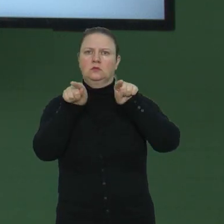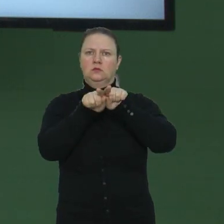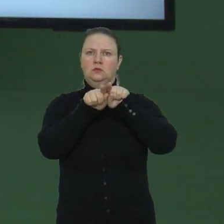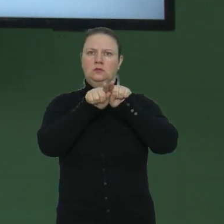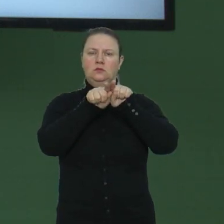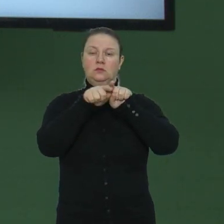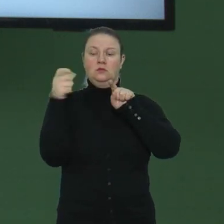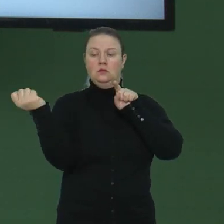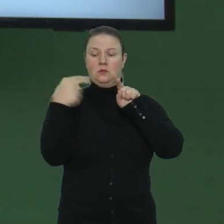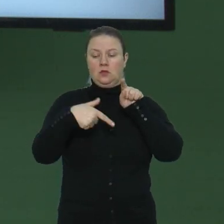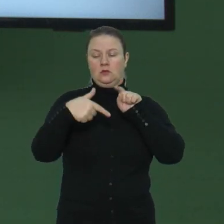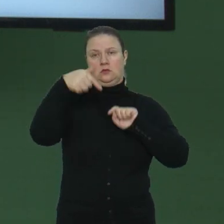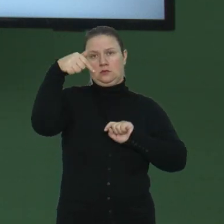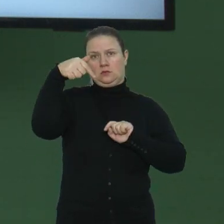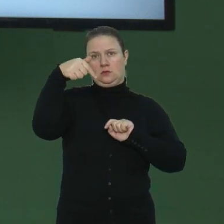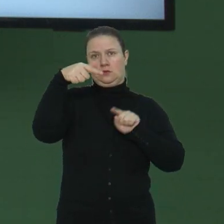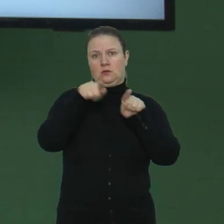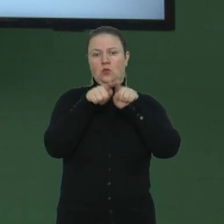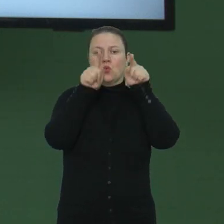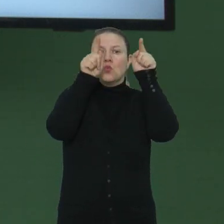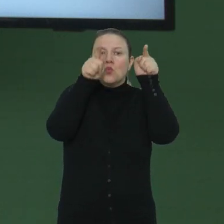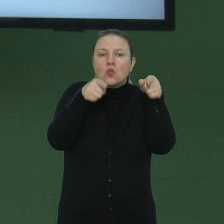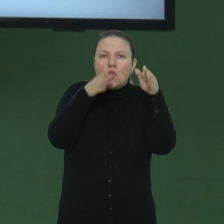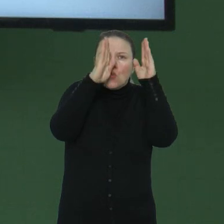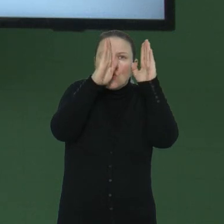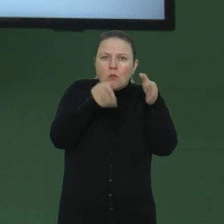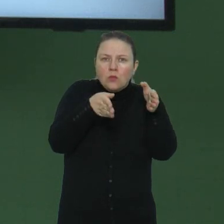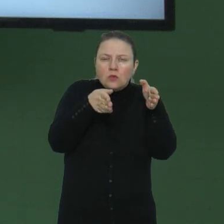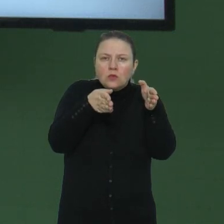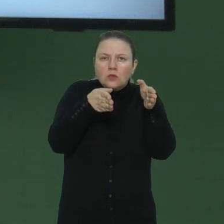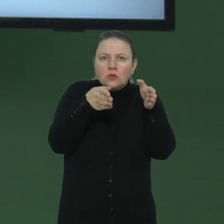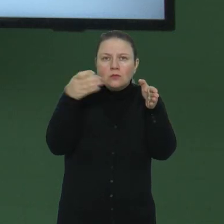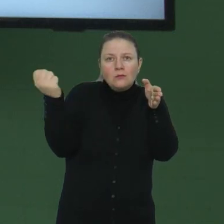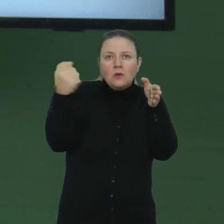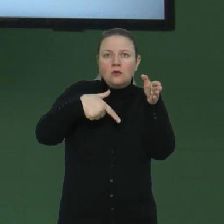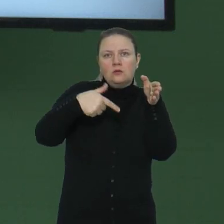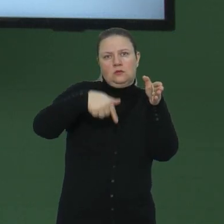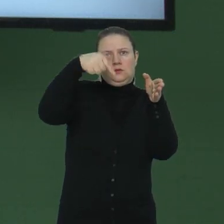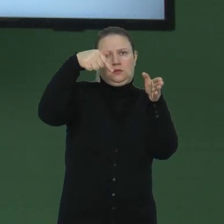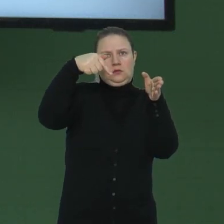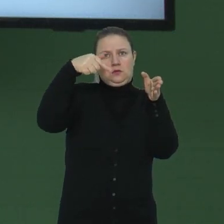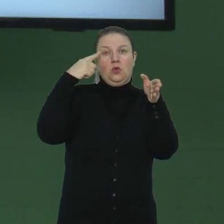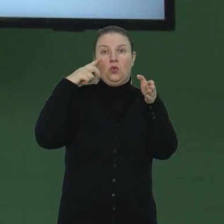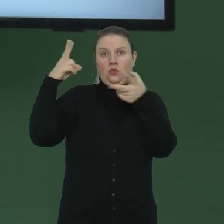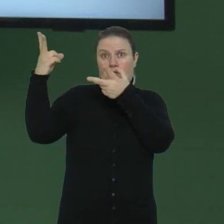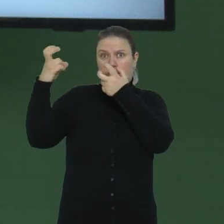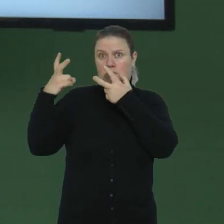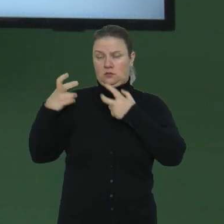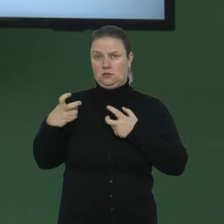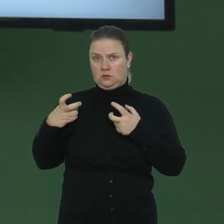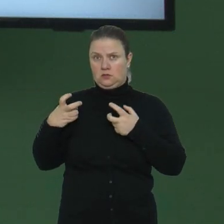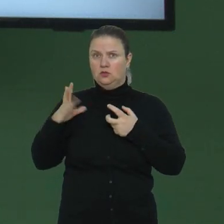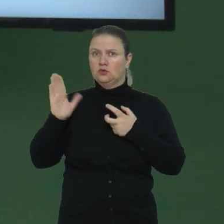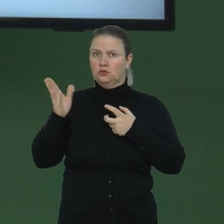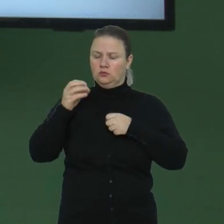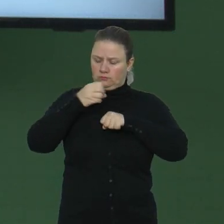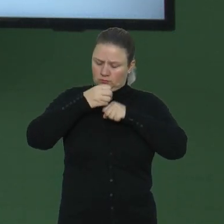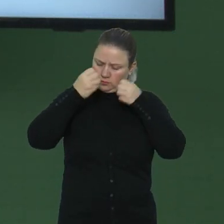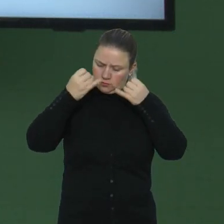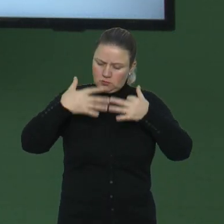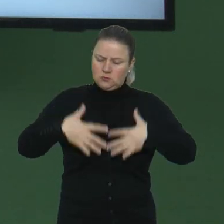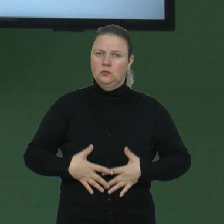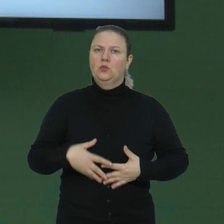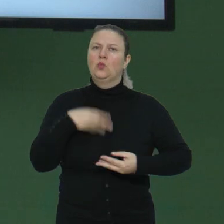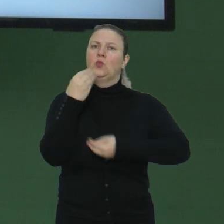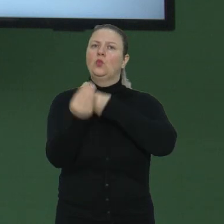7. Mas que esse módulo seja o quê? Maior do que 7. Verifiquem a propriedade que eu repassei para vocês e como